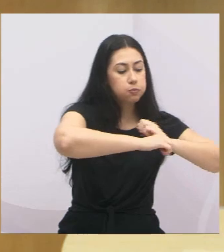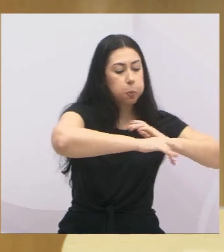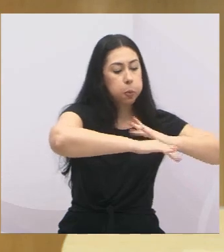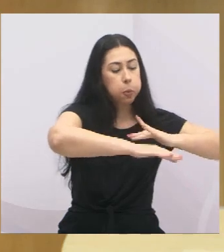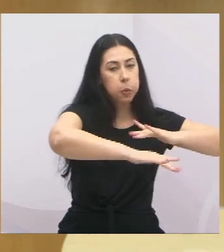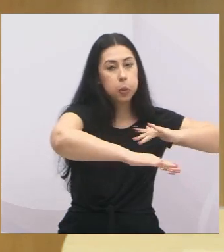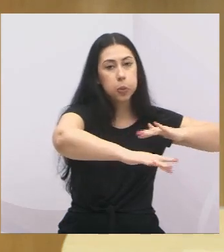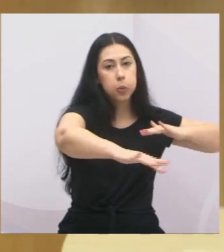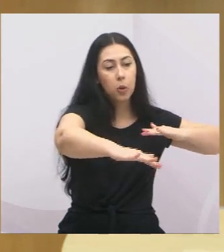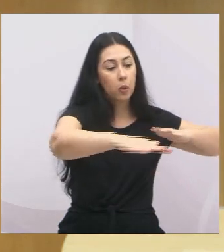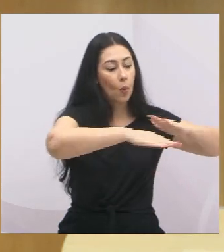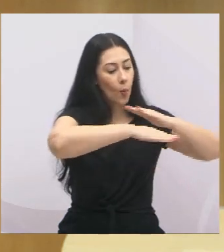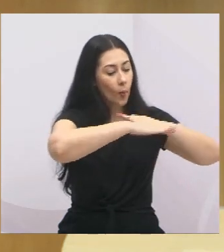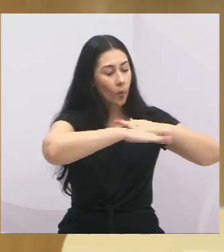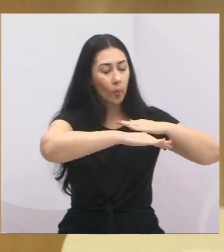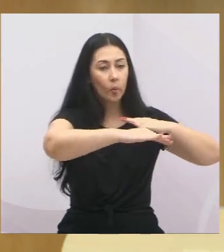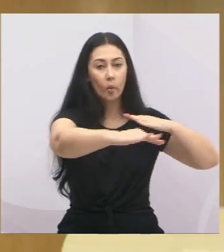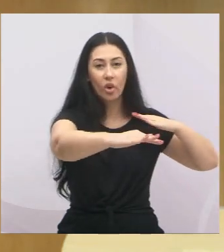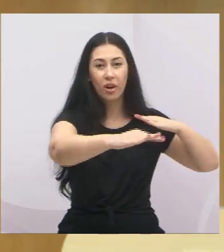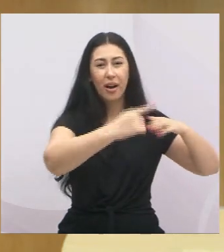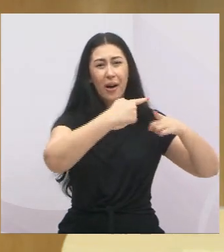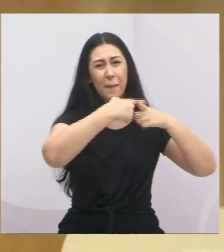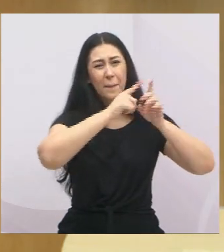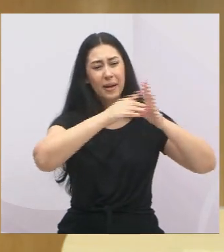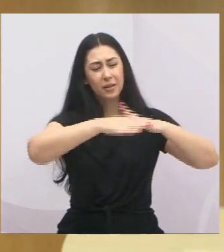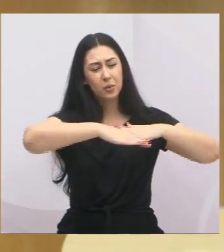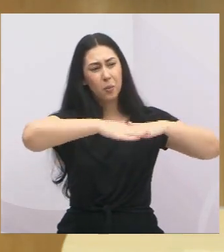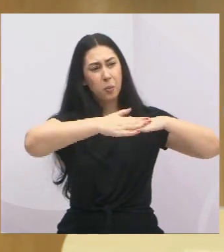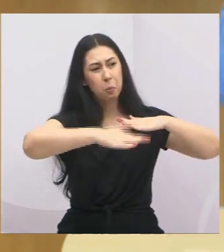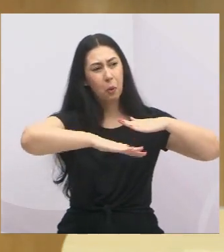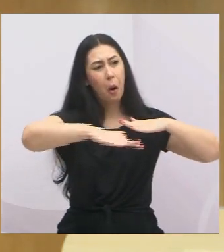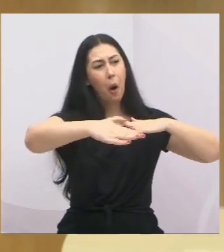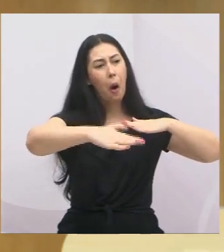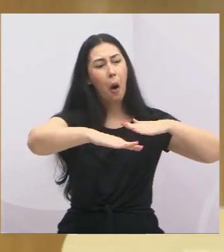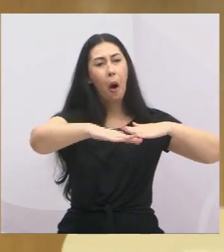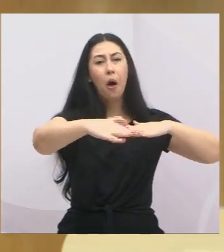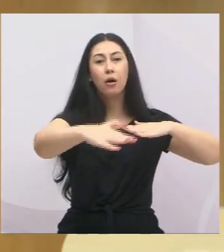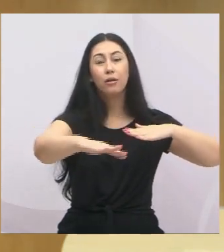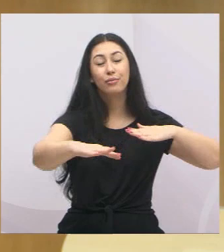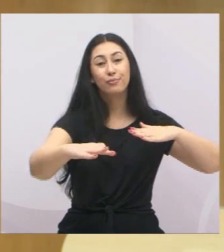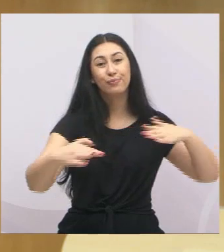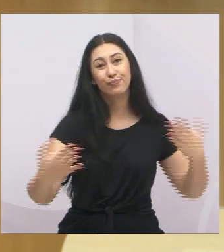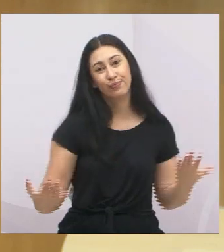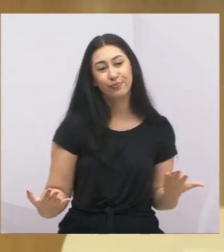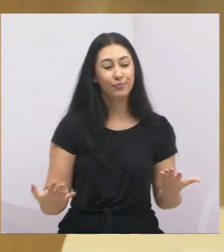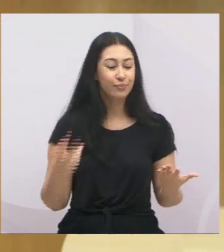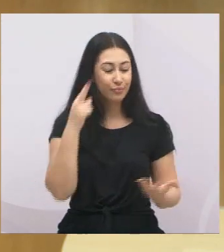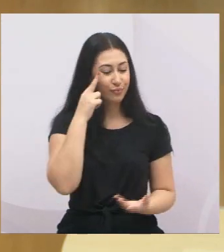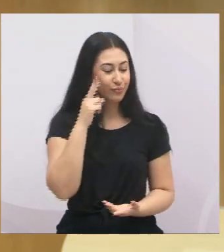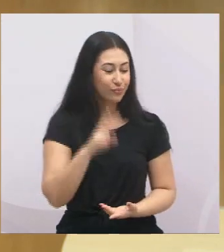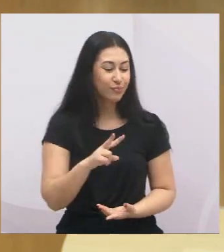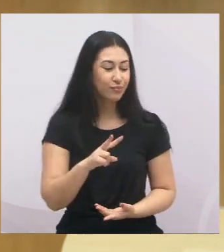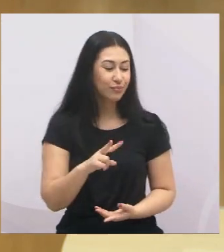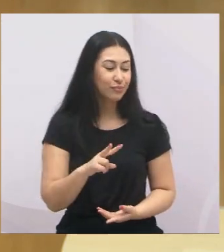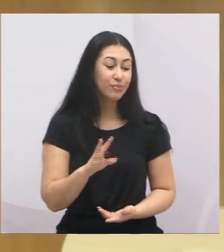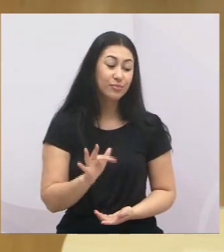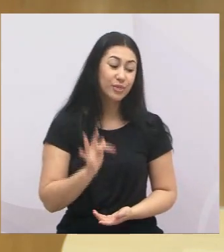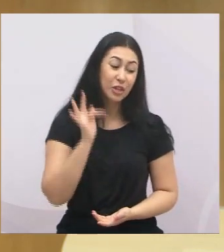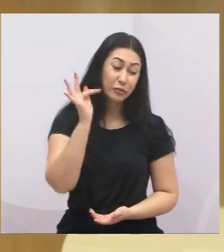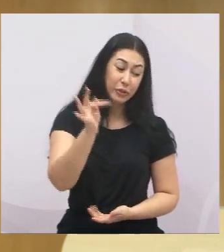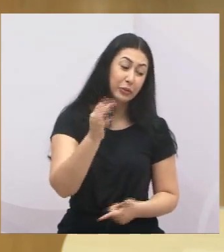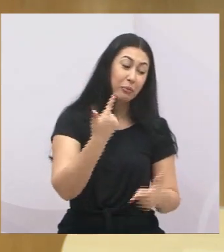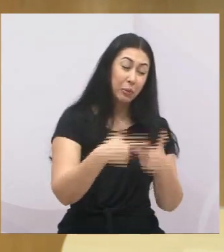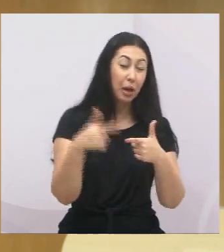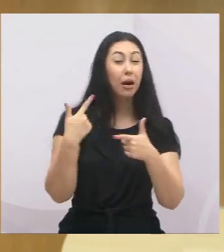está, inclusive com muitas irregularidades, é praticamente certo que esse serviço vai durar